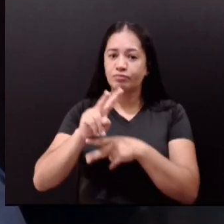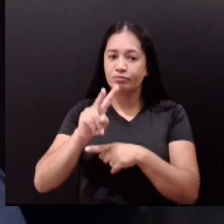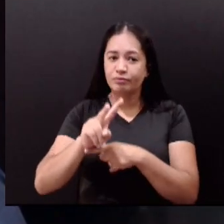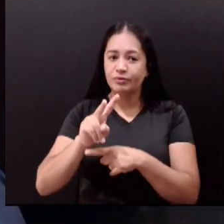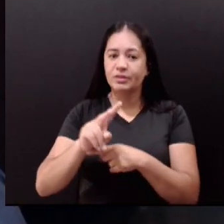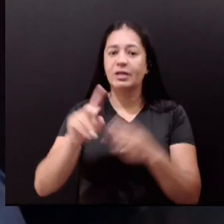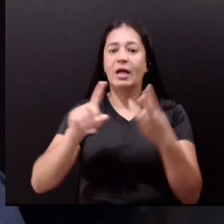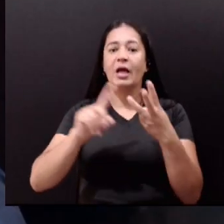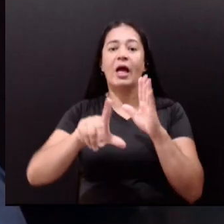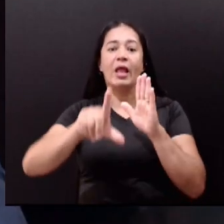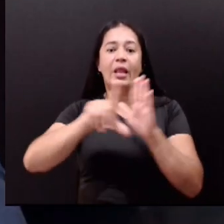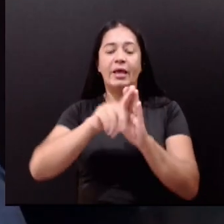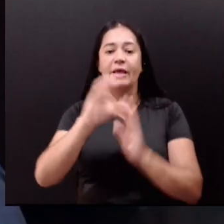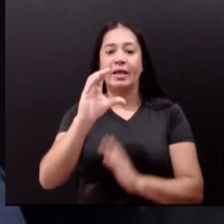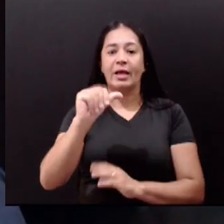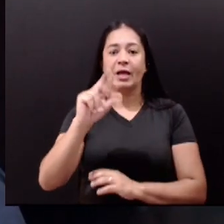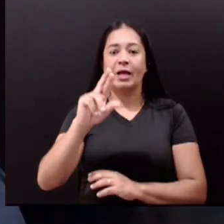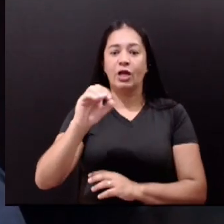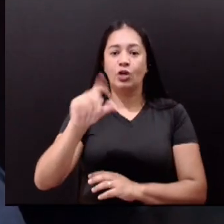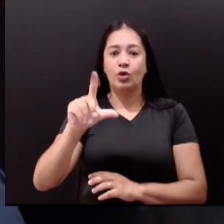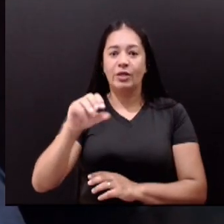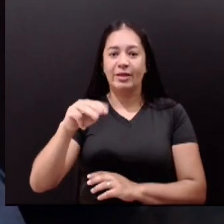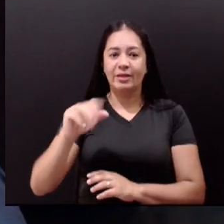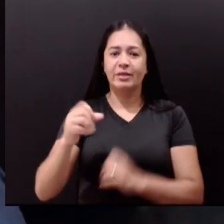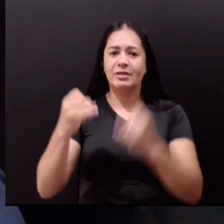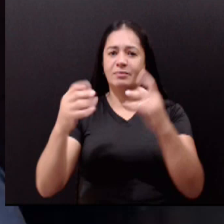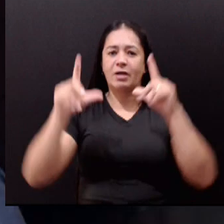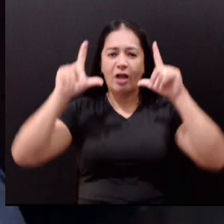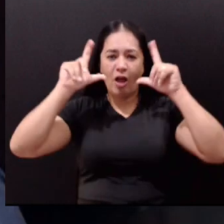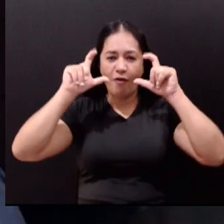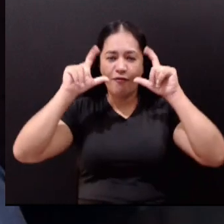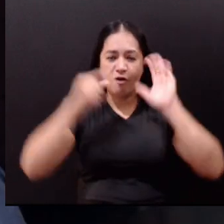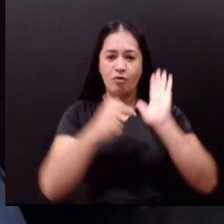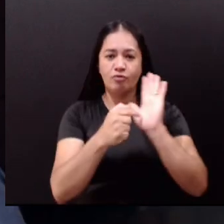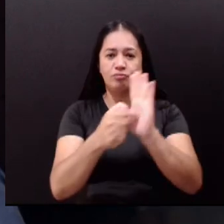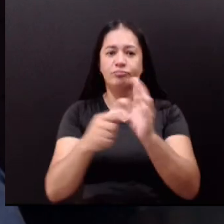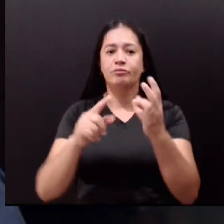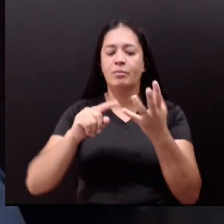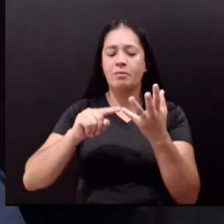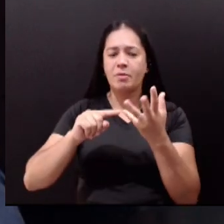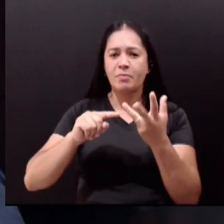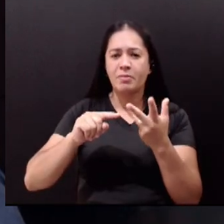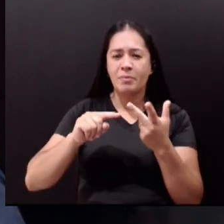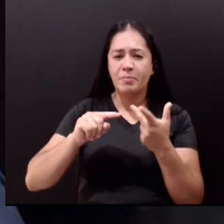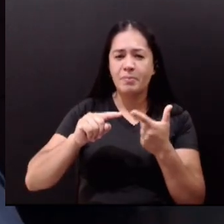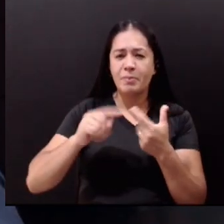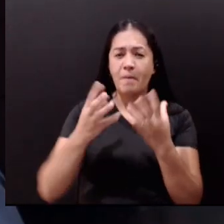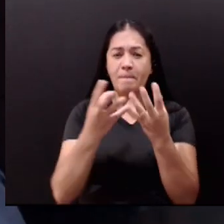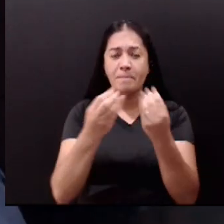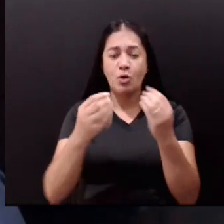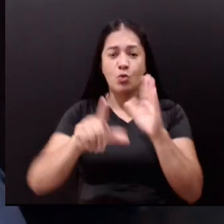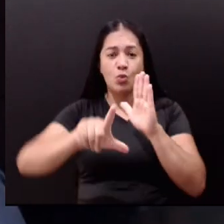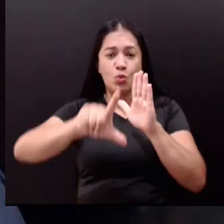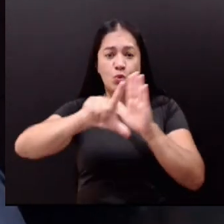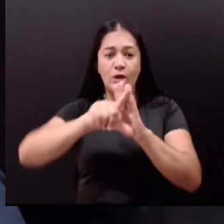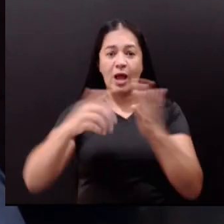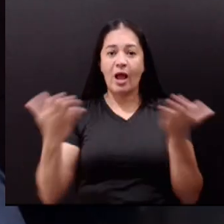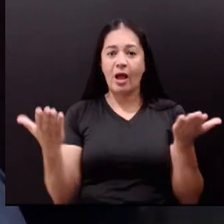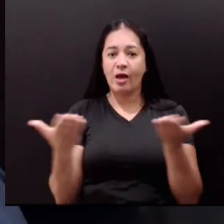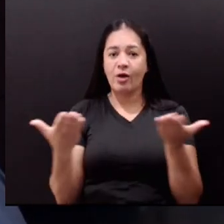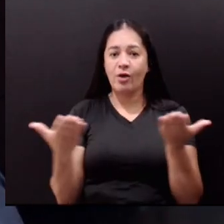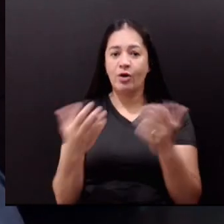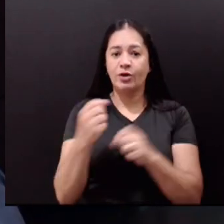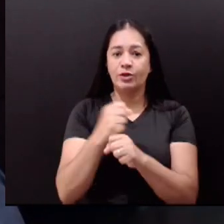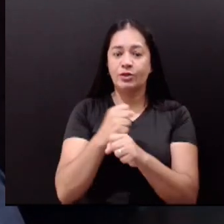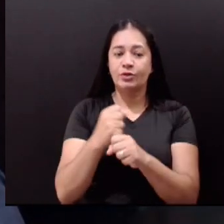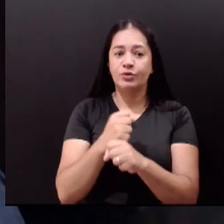a exposição de fotos. Existem diversas leis, né? Recentemente, o ECA, em 2024, na verdade, o ECA